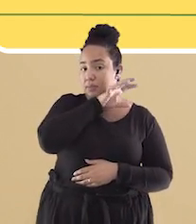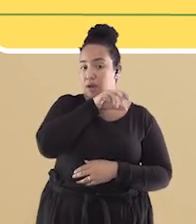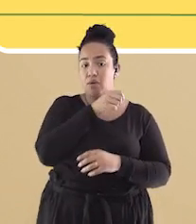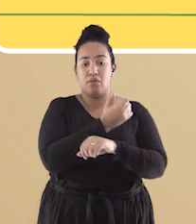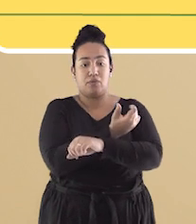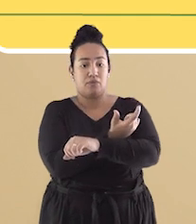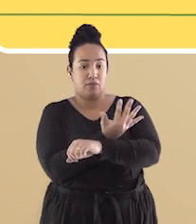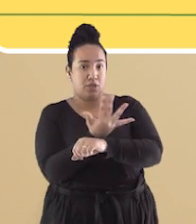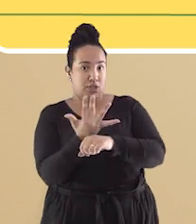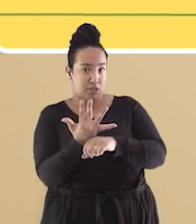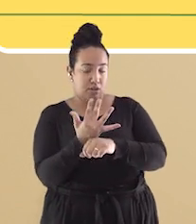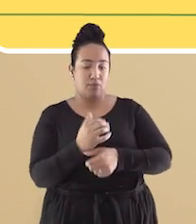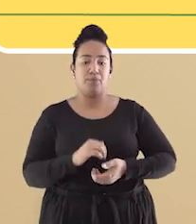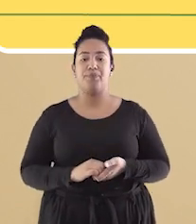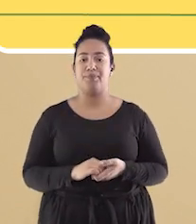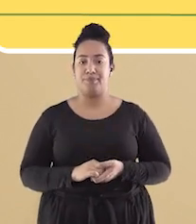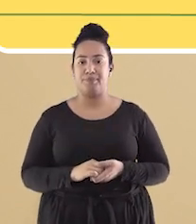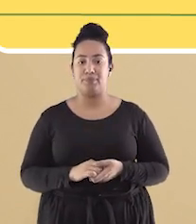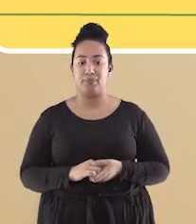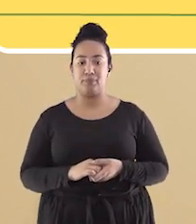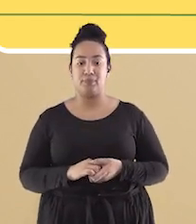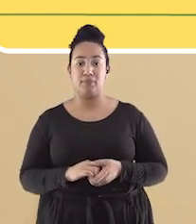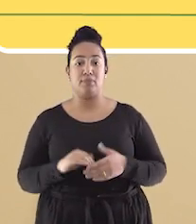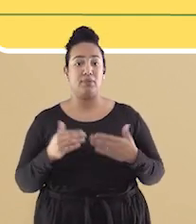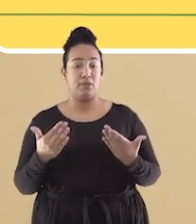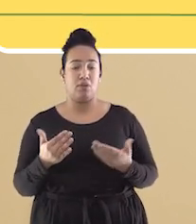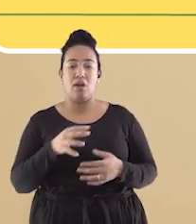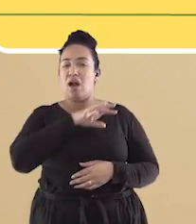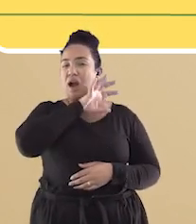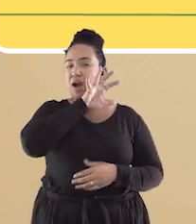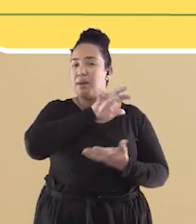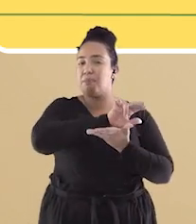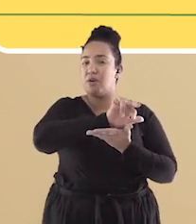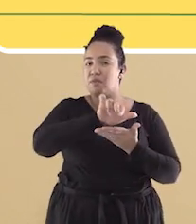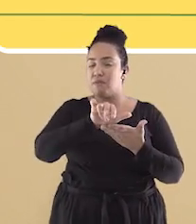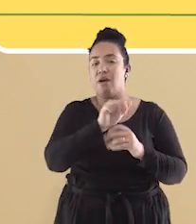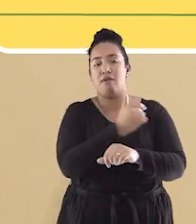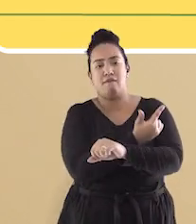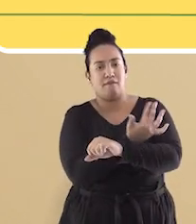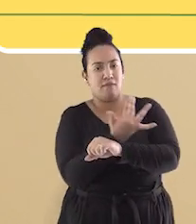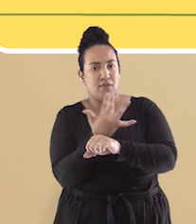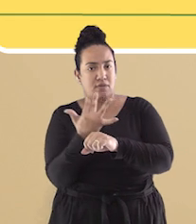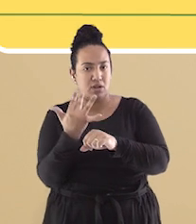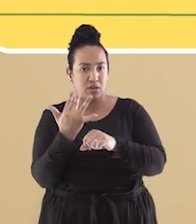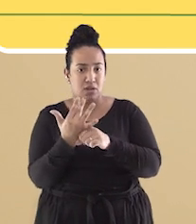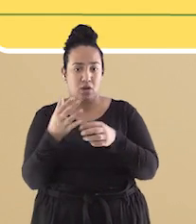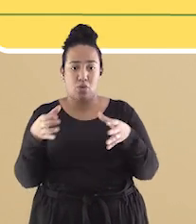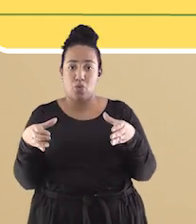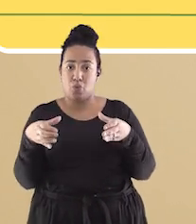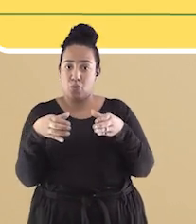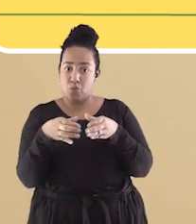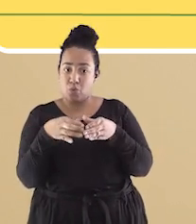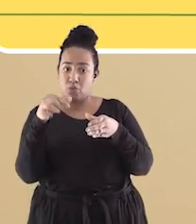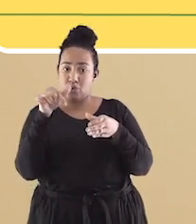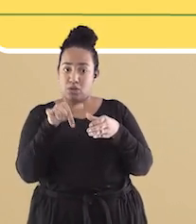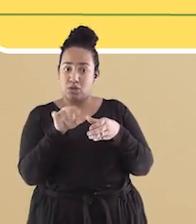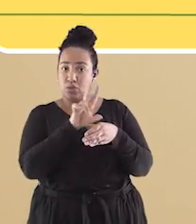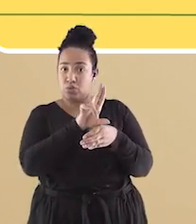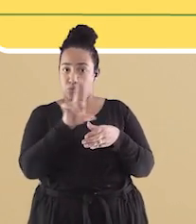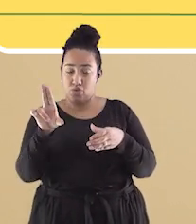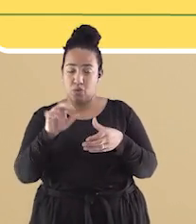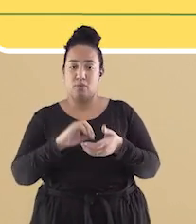vegetais. O conjunto desses vários animais e vegetais que convivem é o que chamamos de